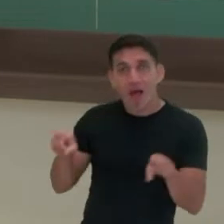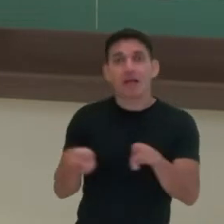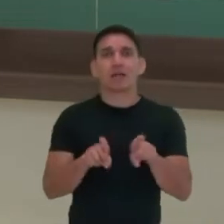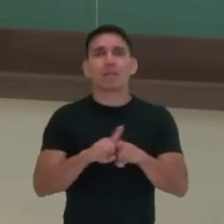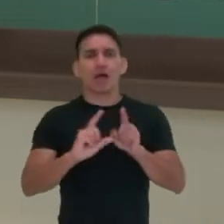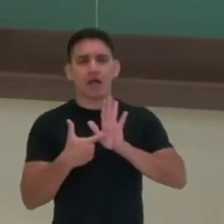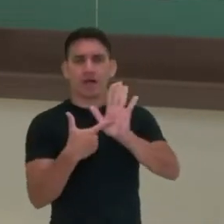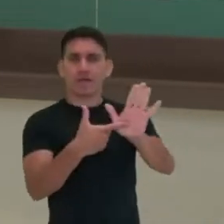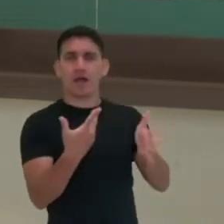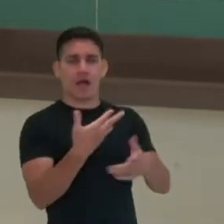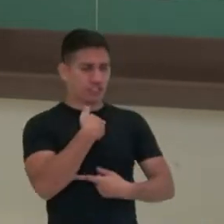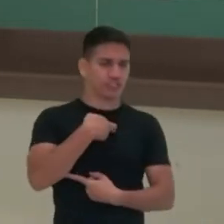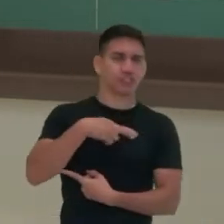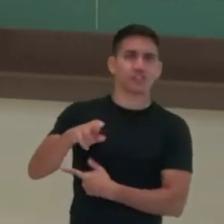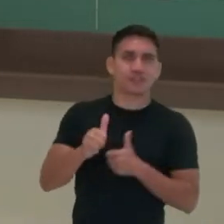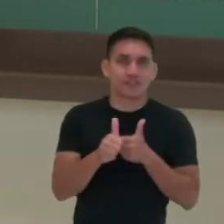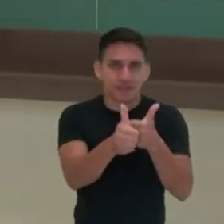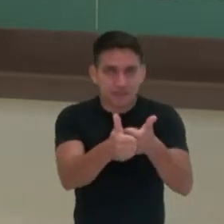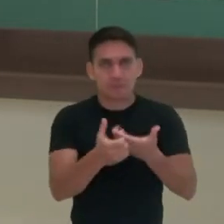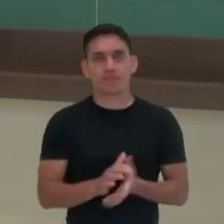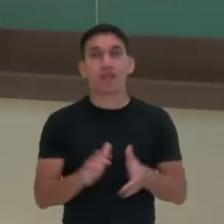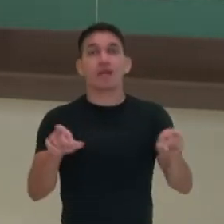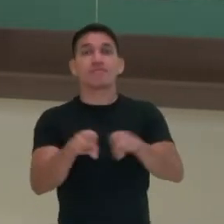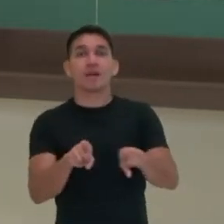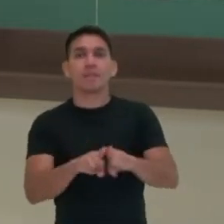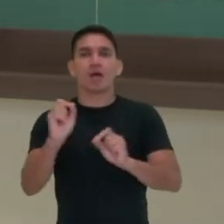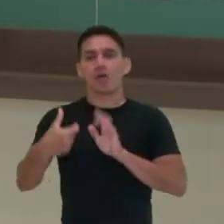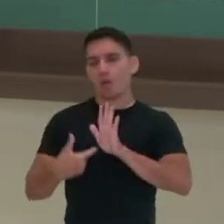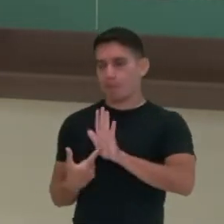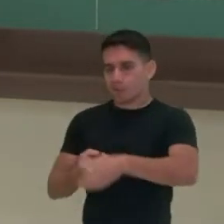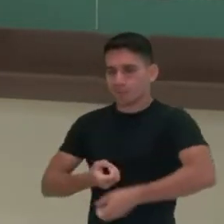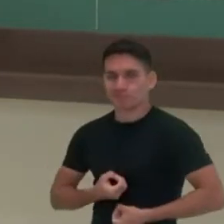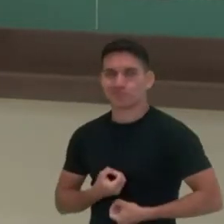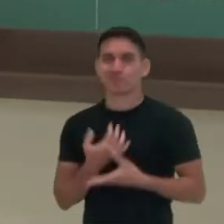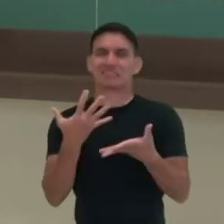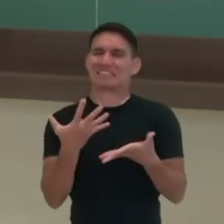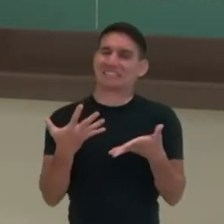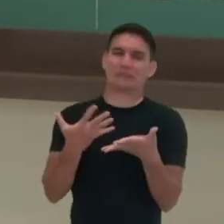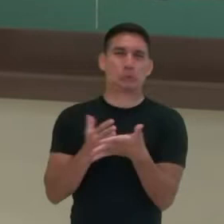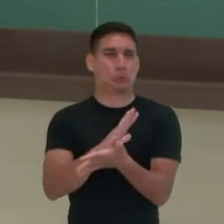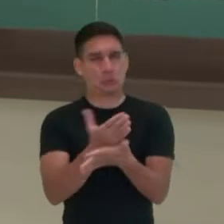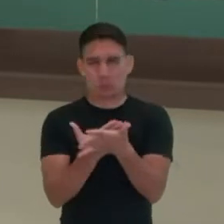a religiosidade, para expressar conflitos,